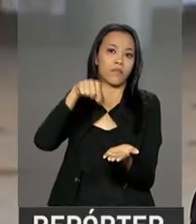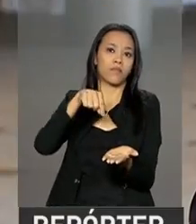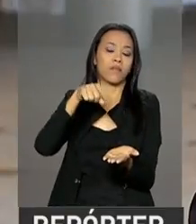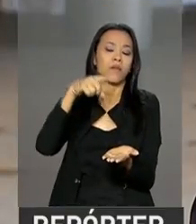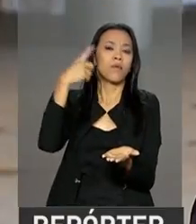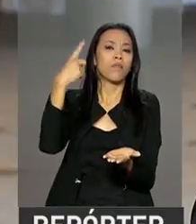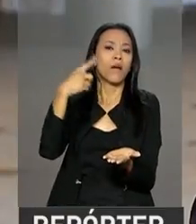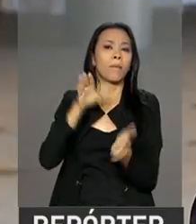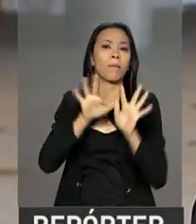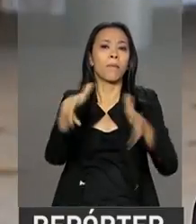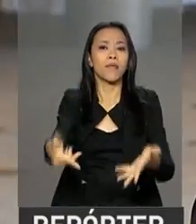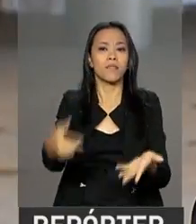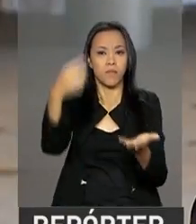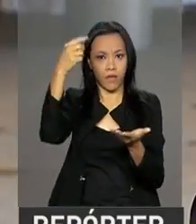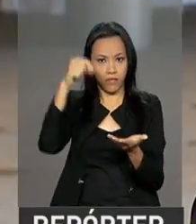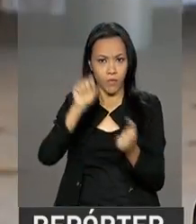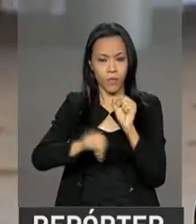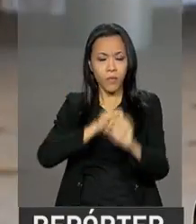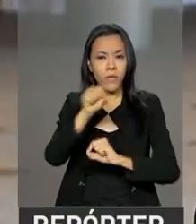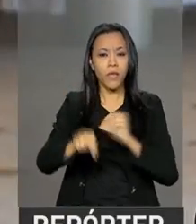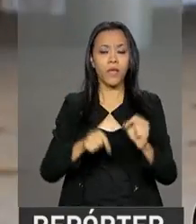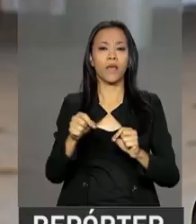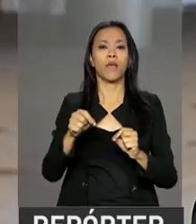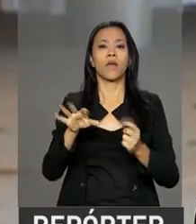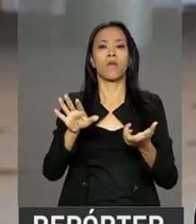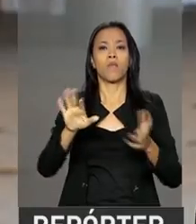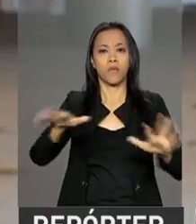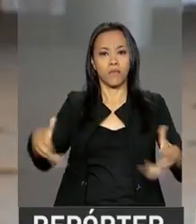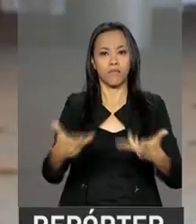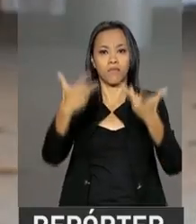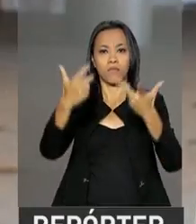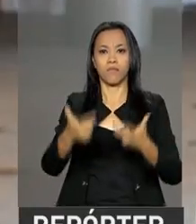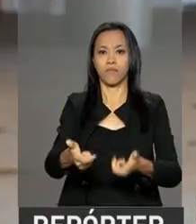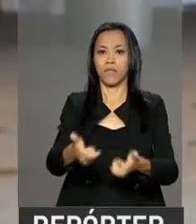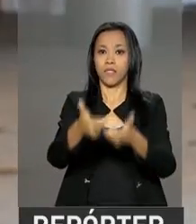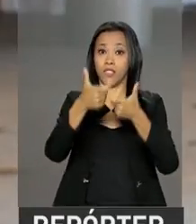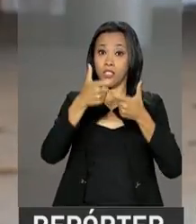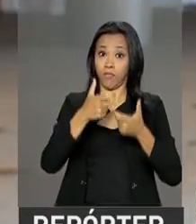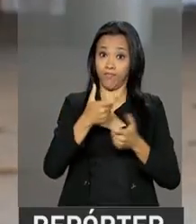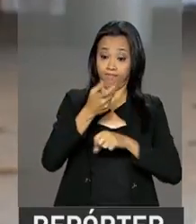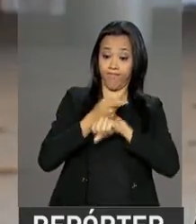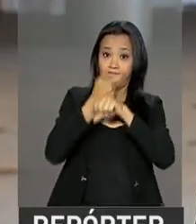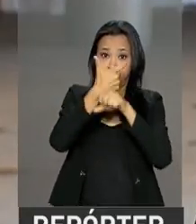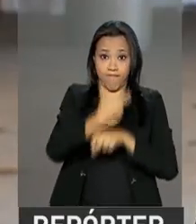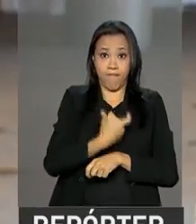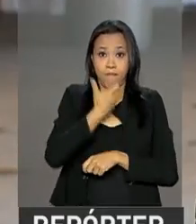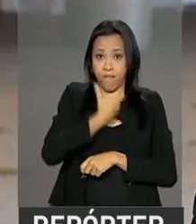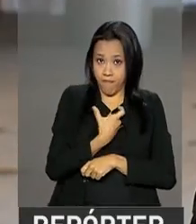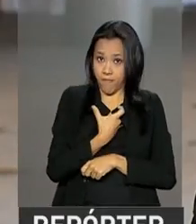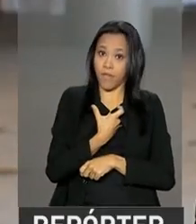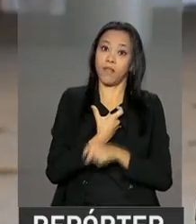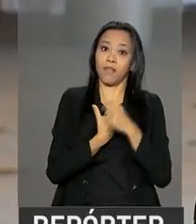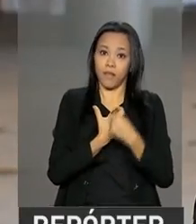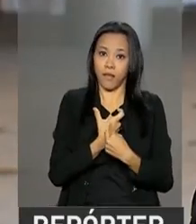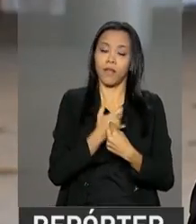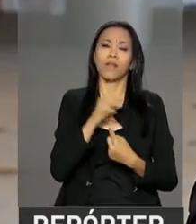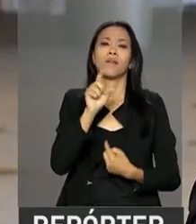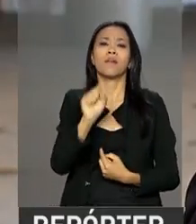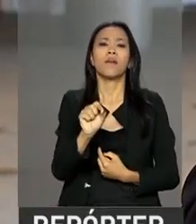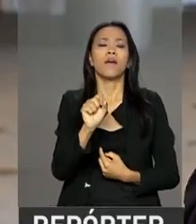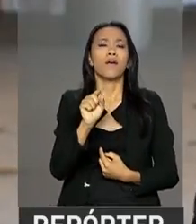participar da cerimônia de uma cerimônia de imposição de medalhas de platina com passador de platina